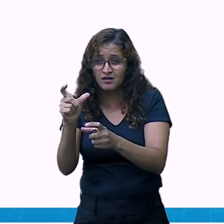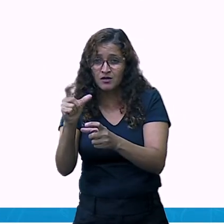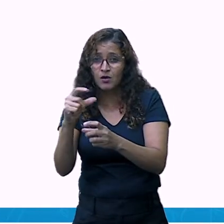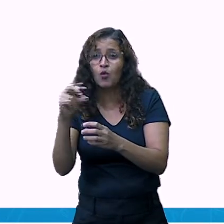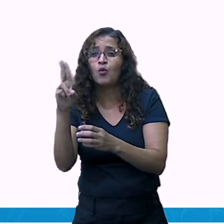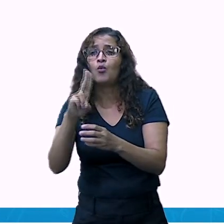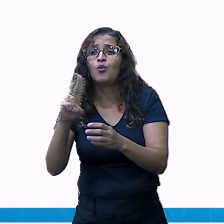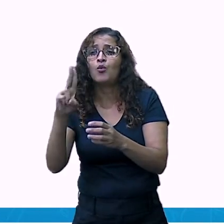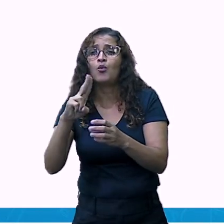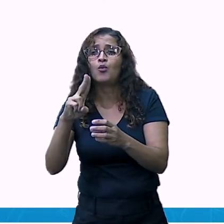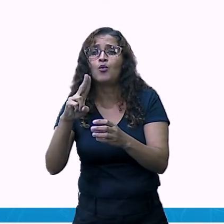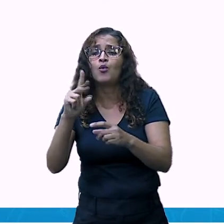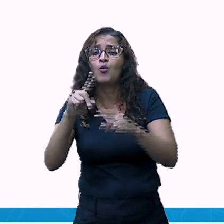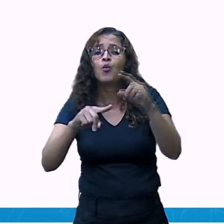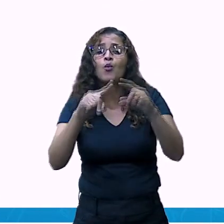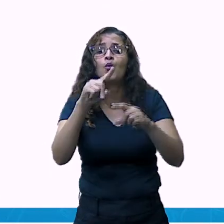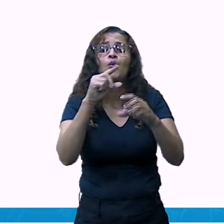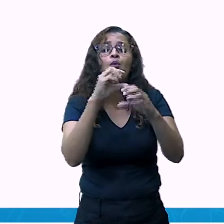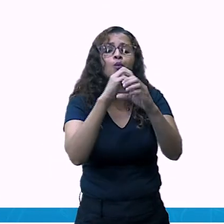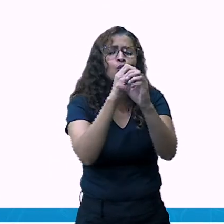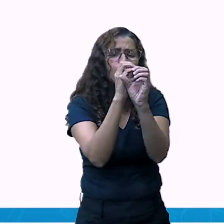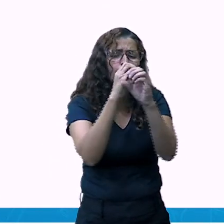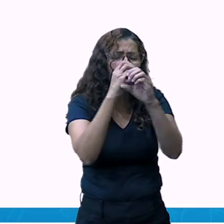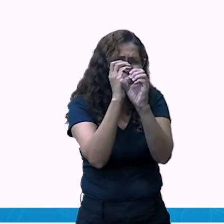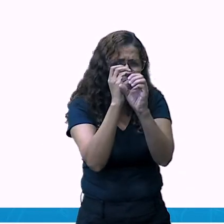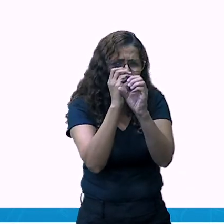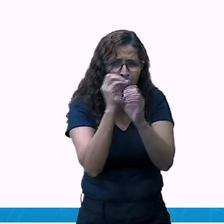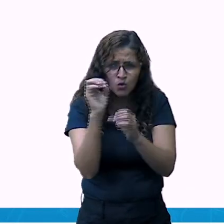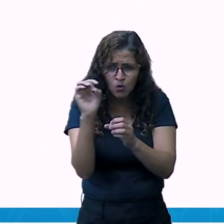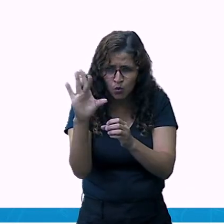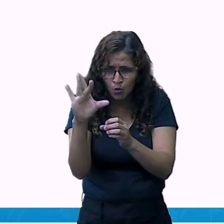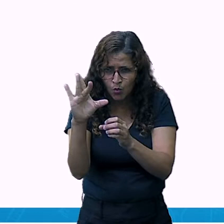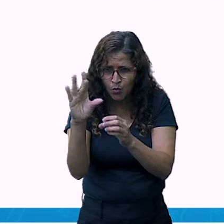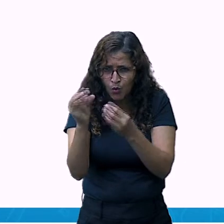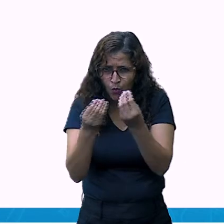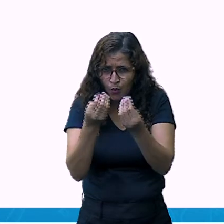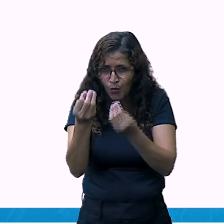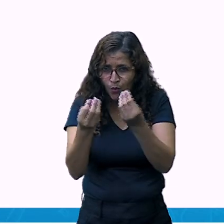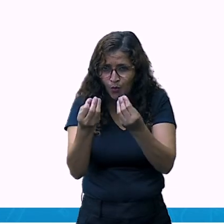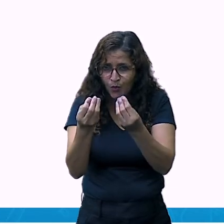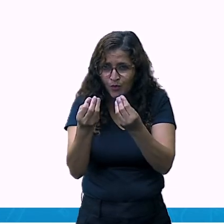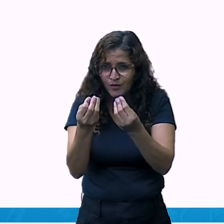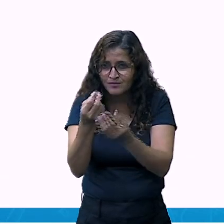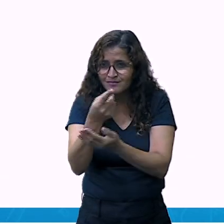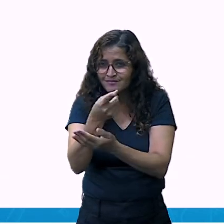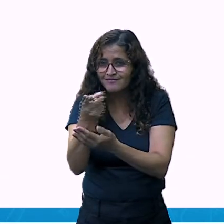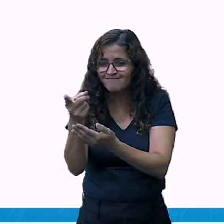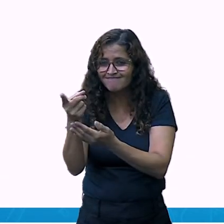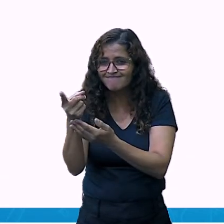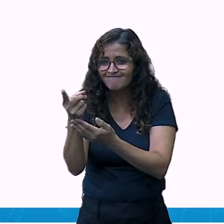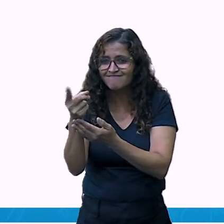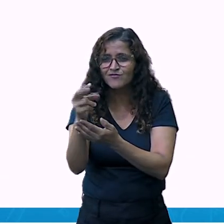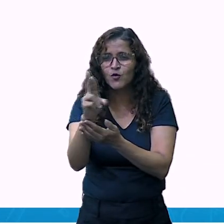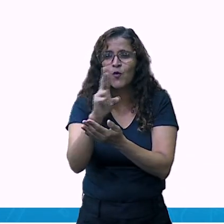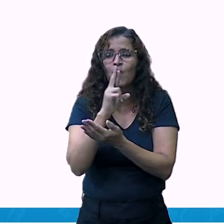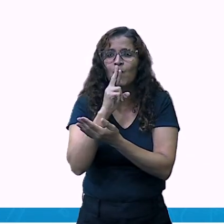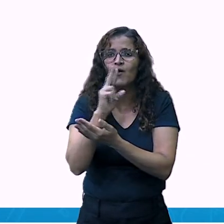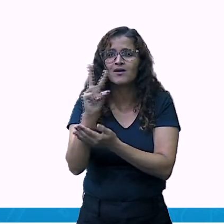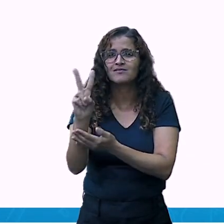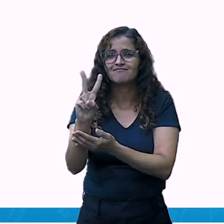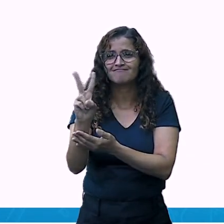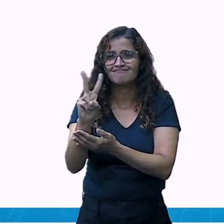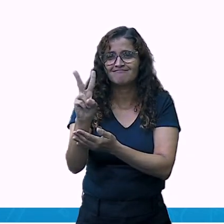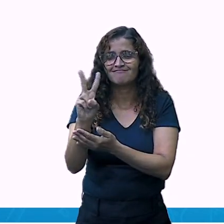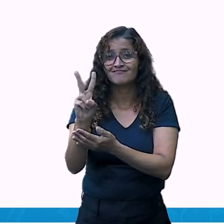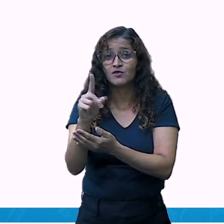o uso de microscópio. O que você acha? Se você marcou verdadeiro, você acertou. Nós